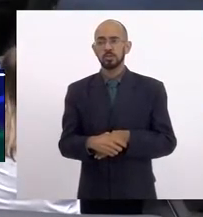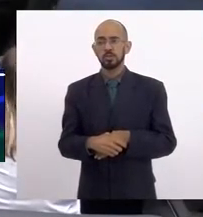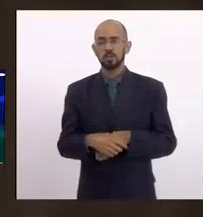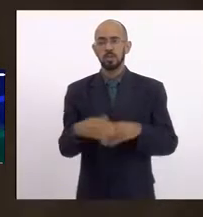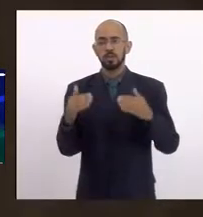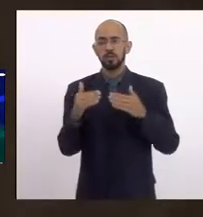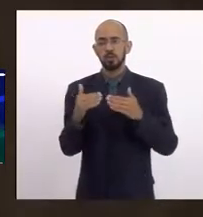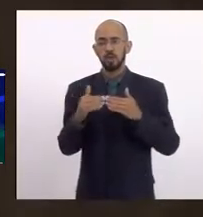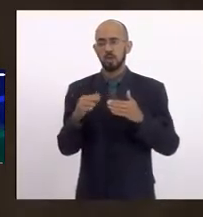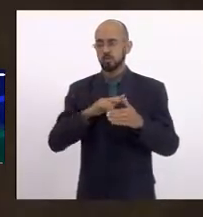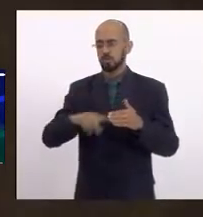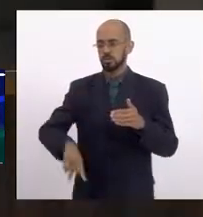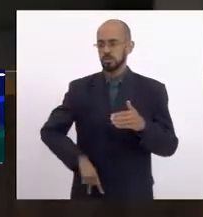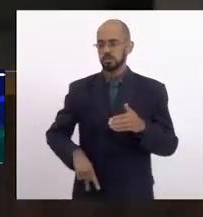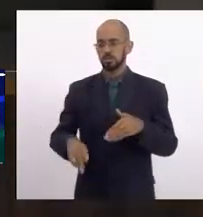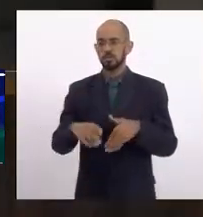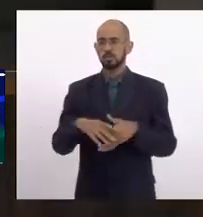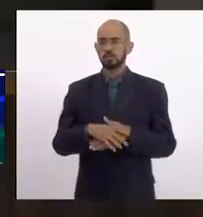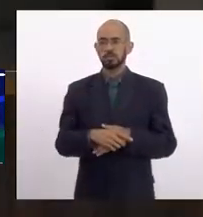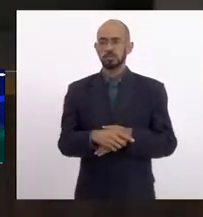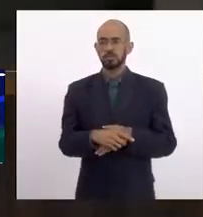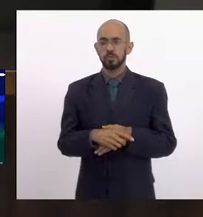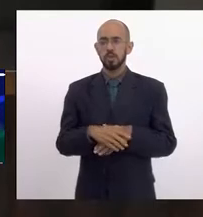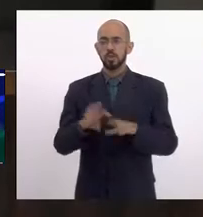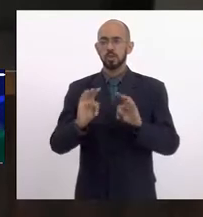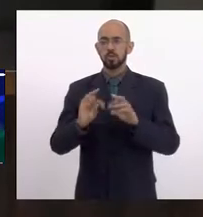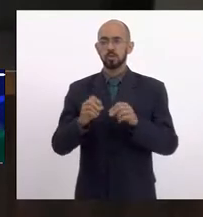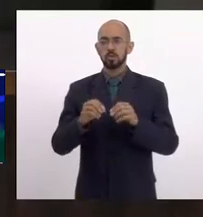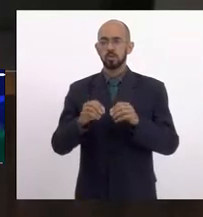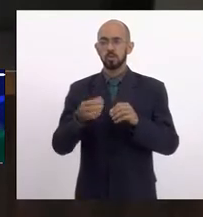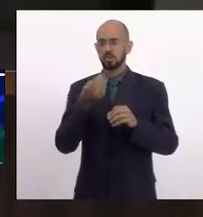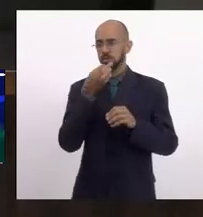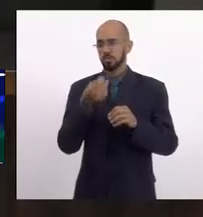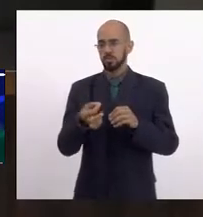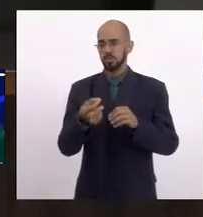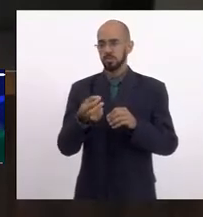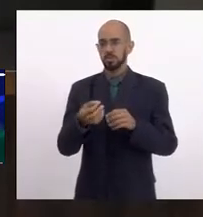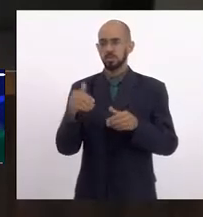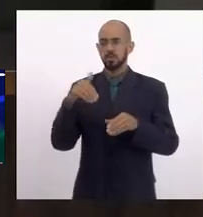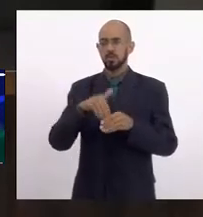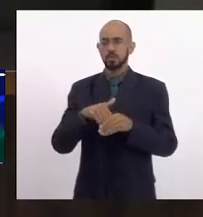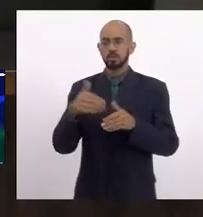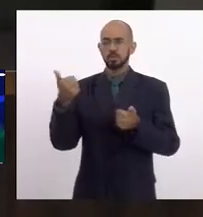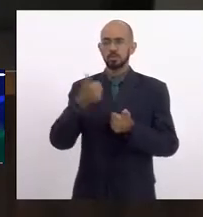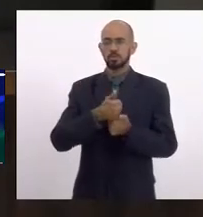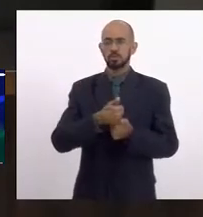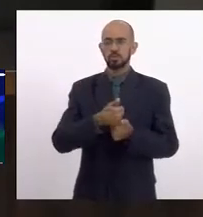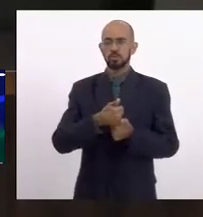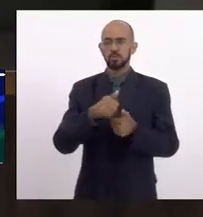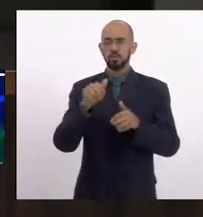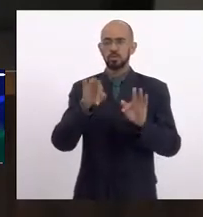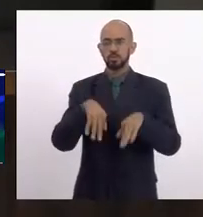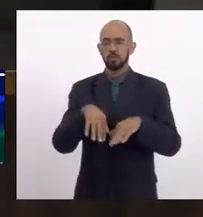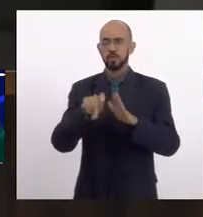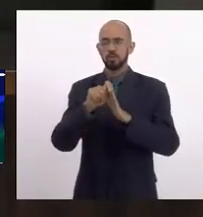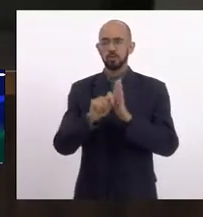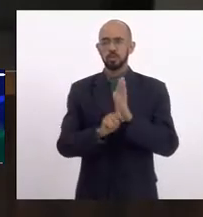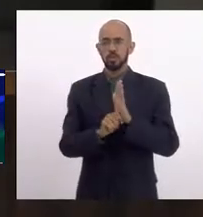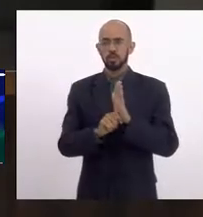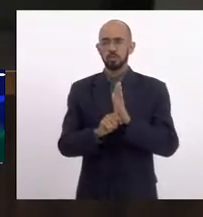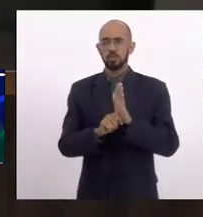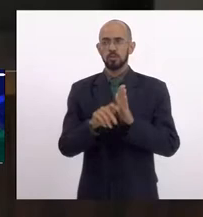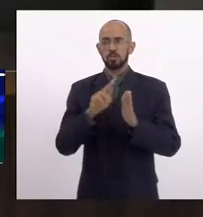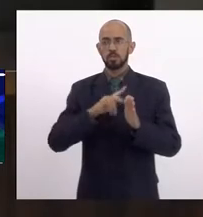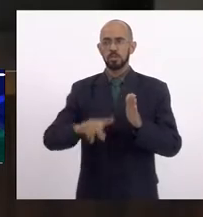é só brava presentes pareceres emitidos em votação do substitutivo que forma a finalização que a presença de